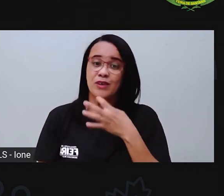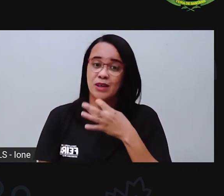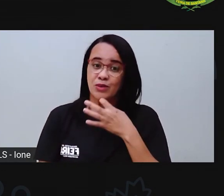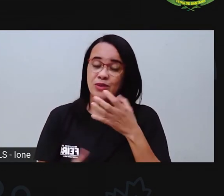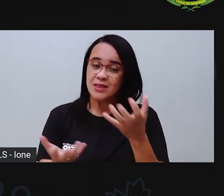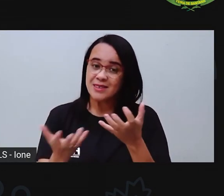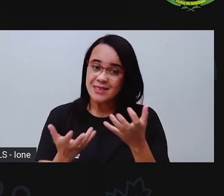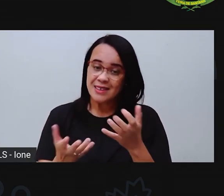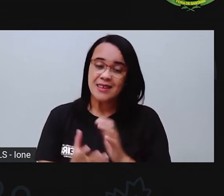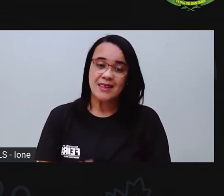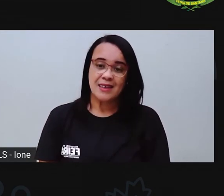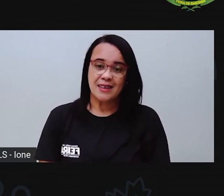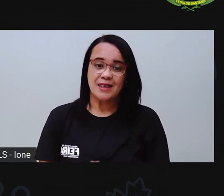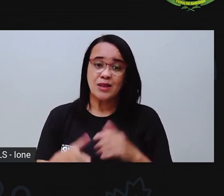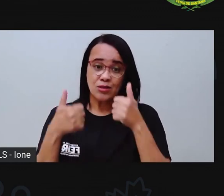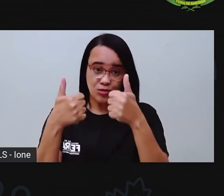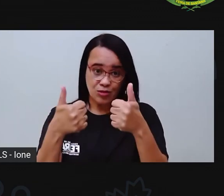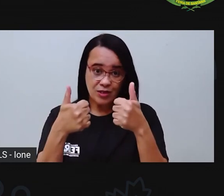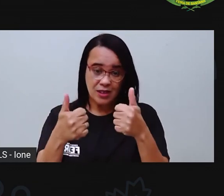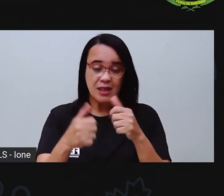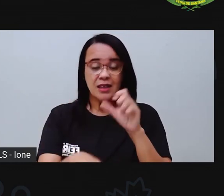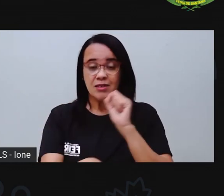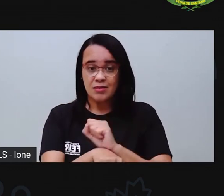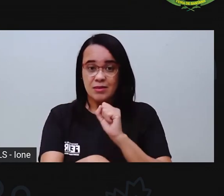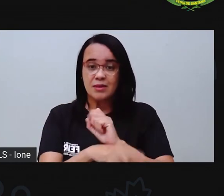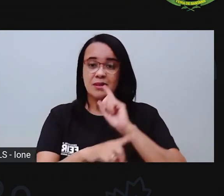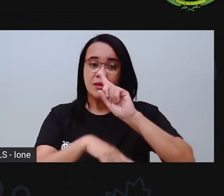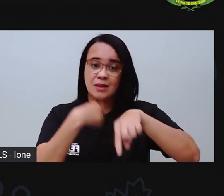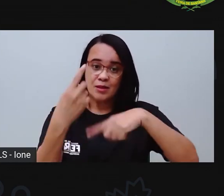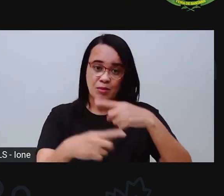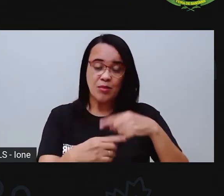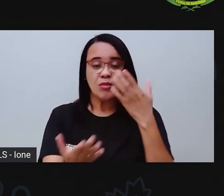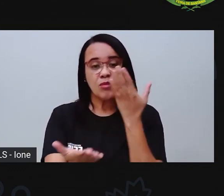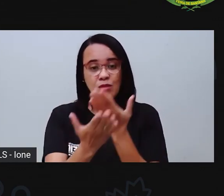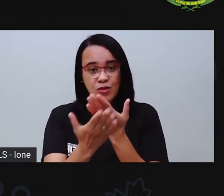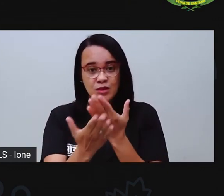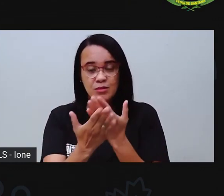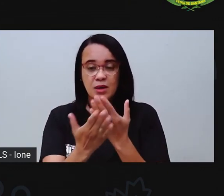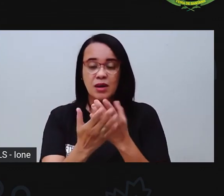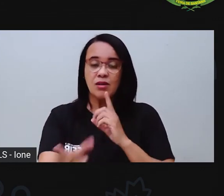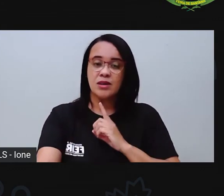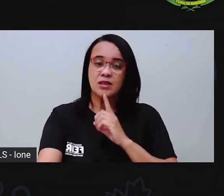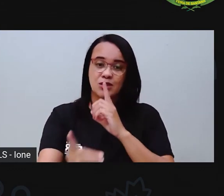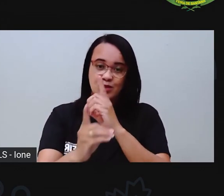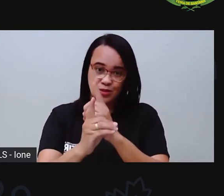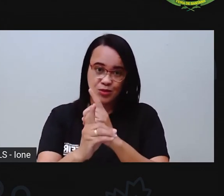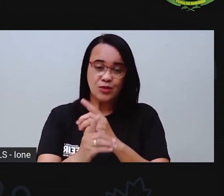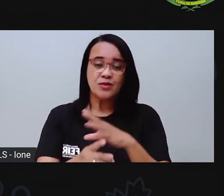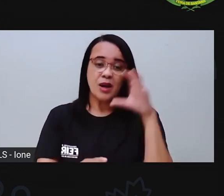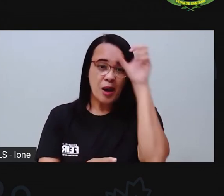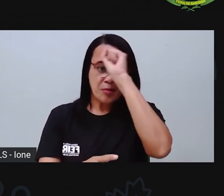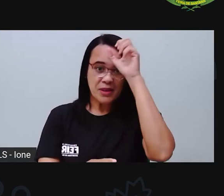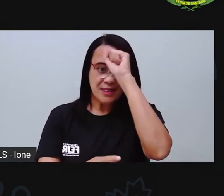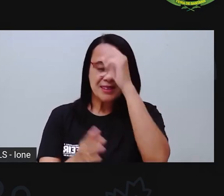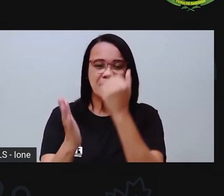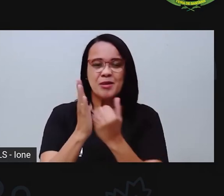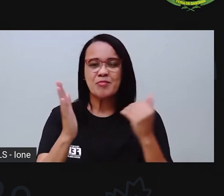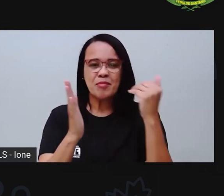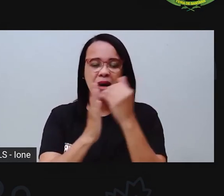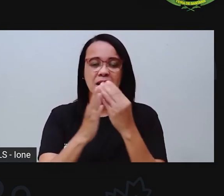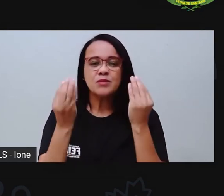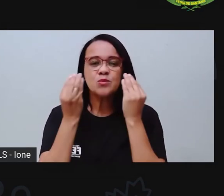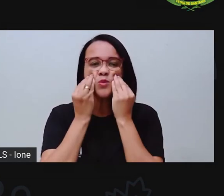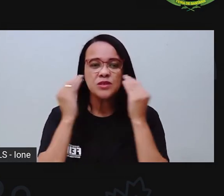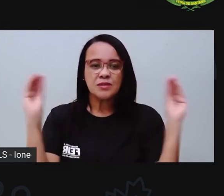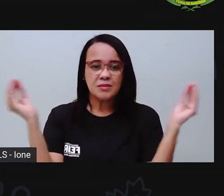Jorge ou nós vamos ficando por aqui a gente se vê na próxima aula a gente vai aprender bastante certo são só